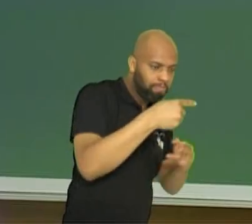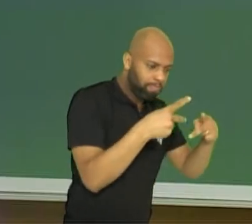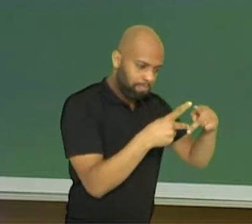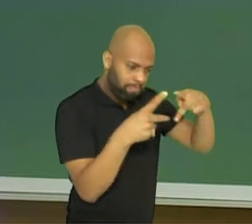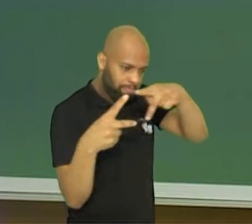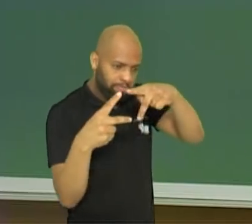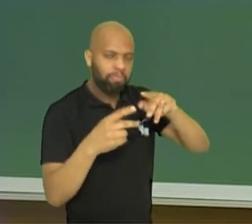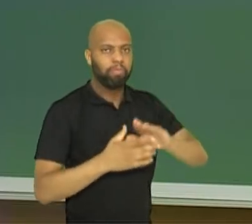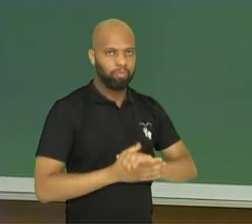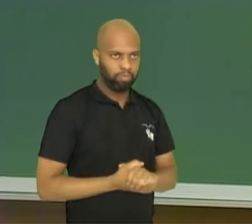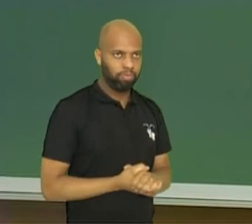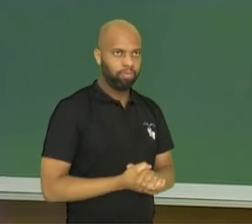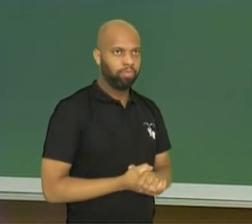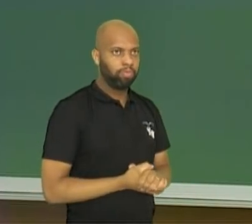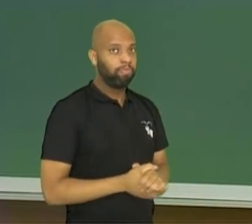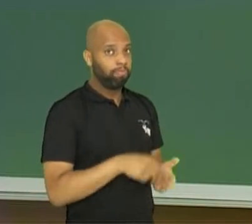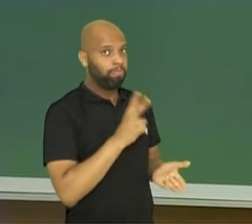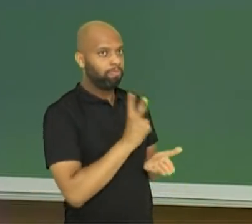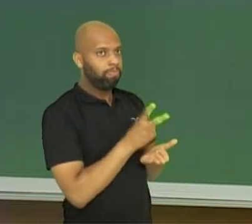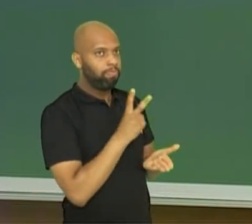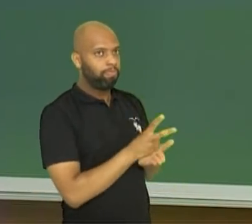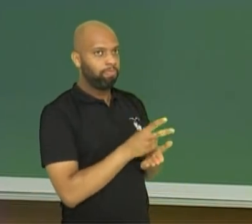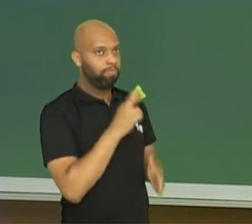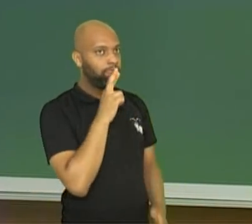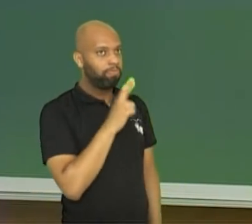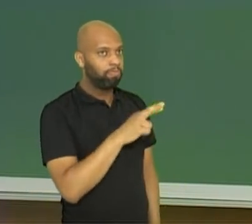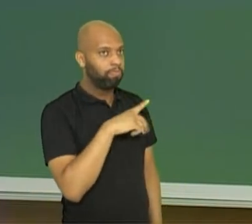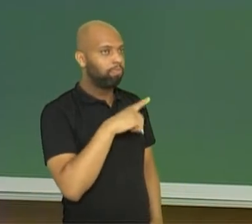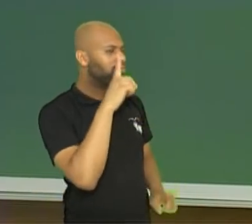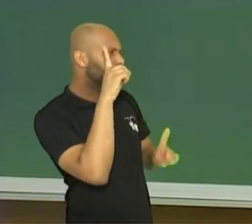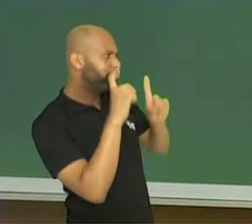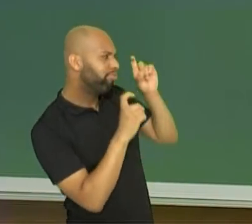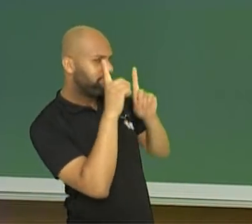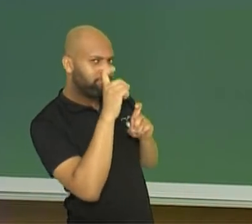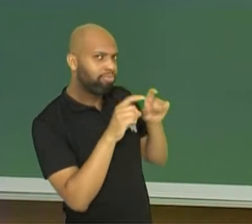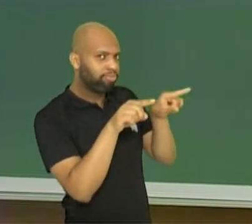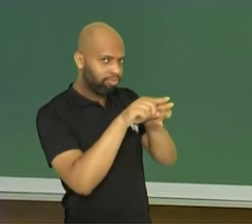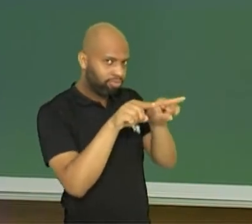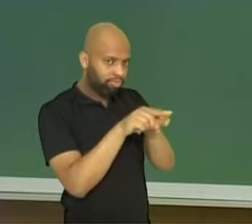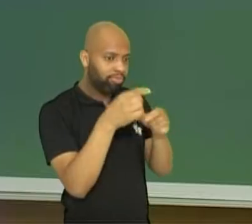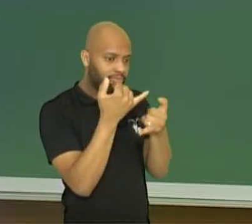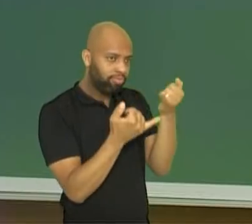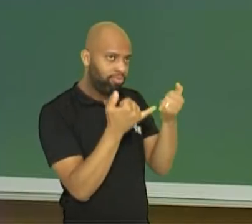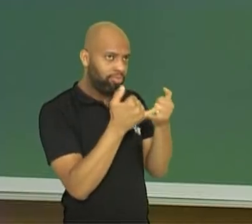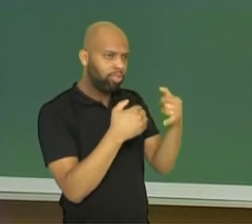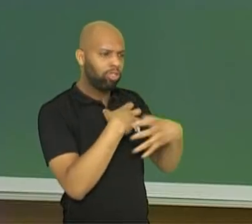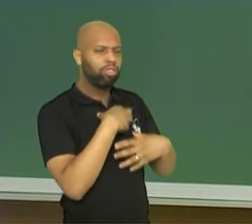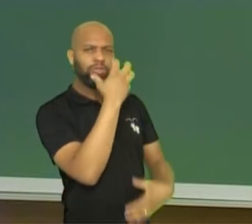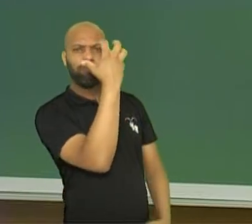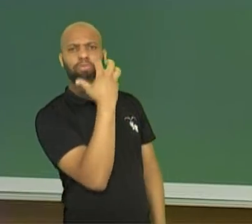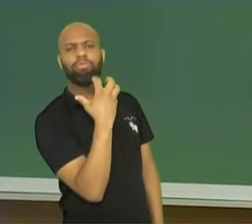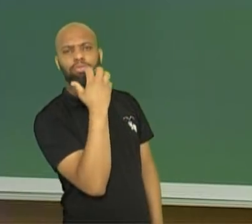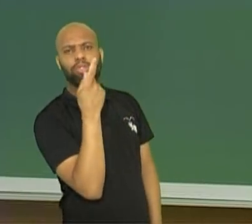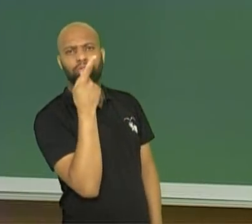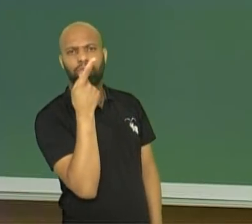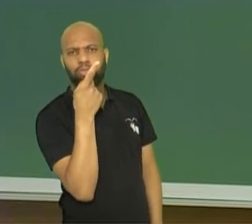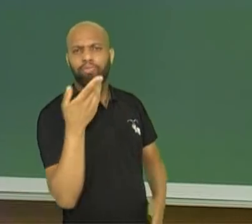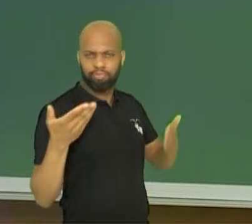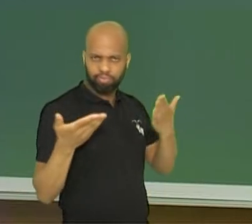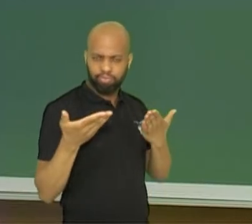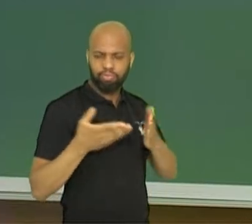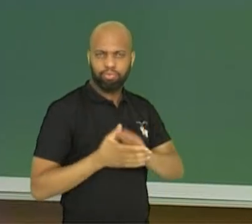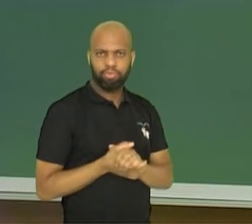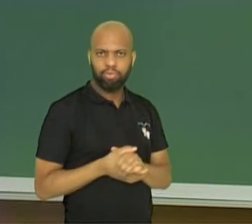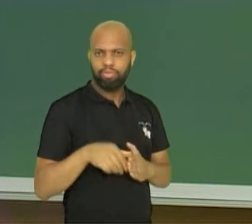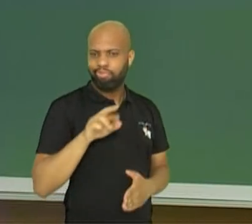próximo quadrinho, né? Aí temos a questão da expressão facial, né? Ele parece muito sério naquilo que ele fala,